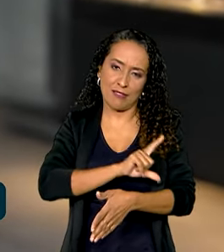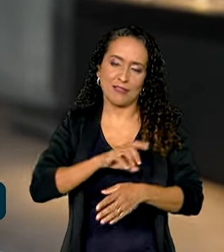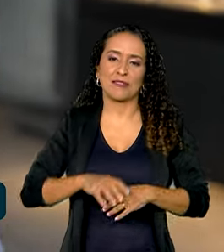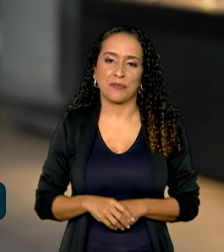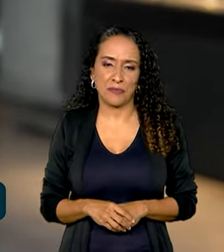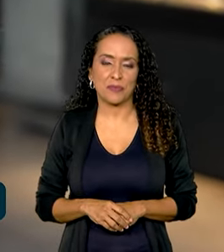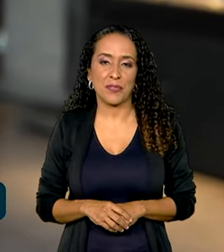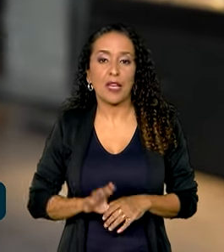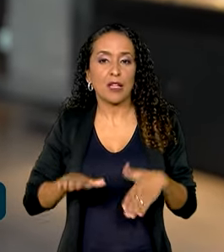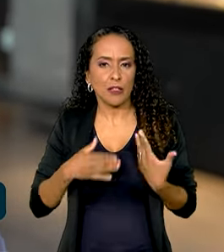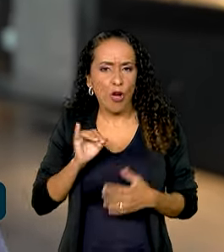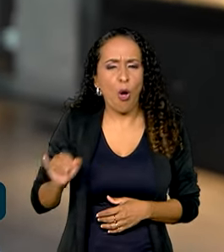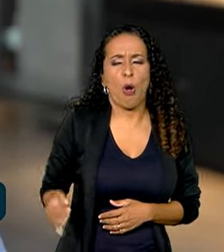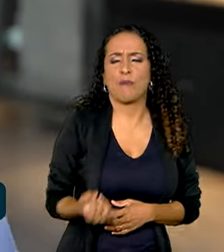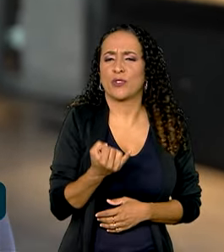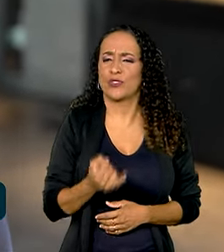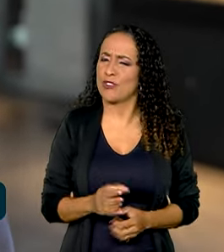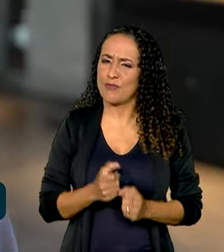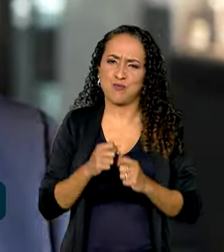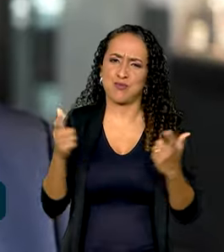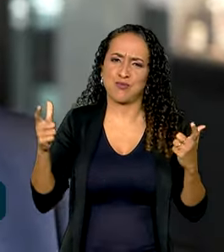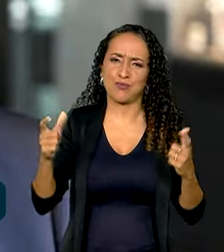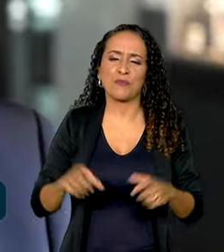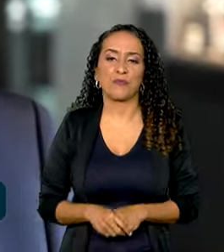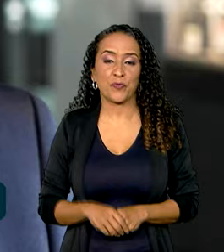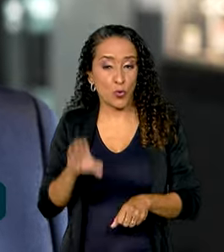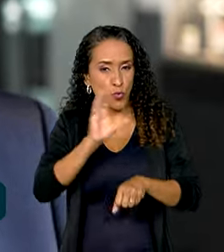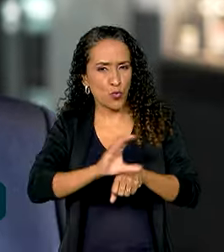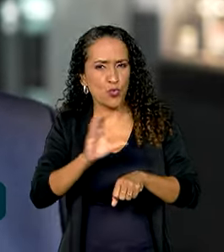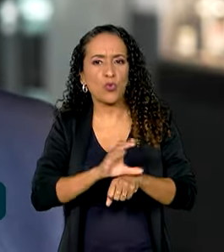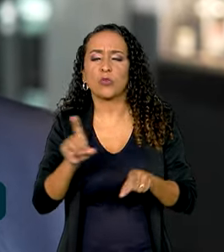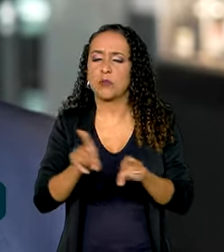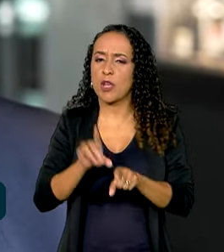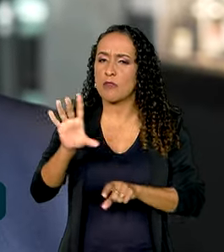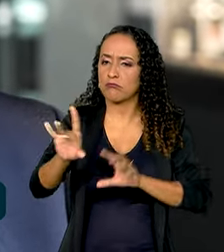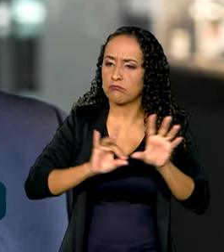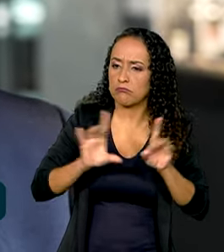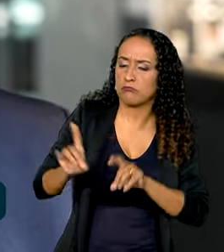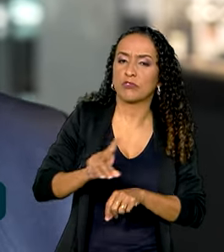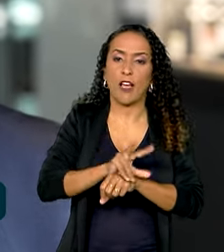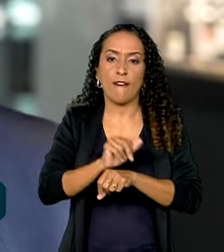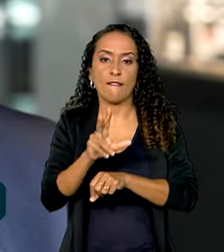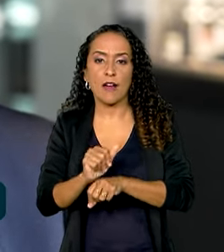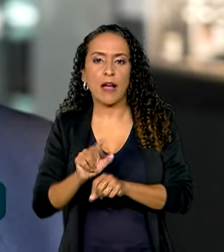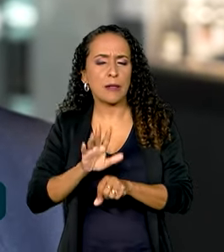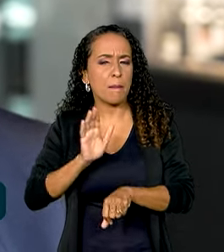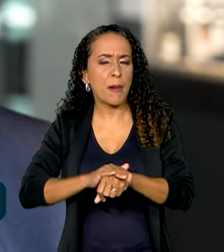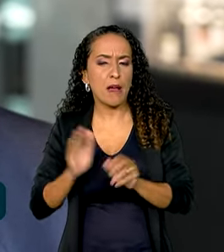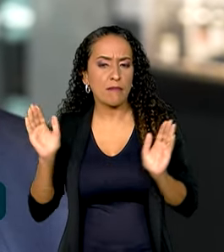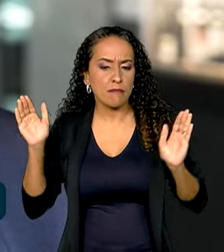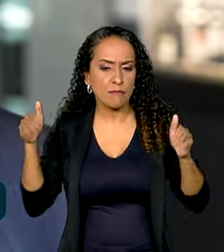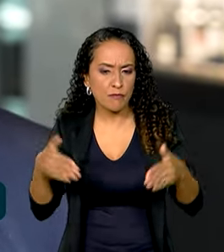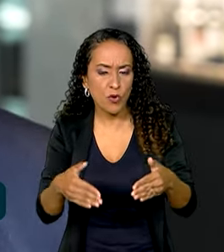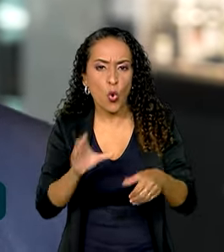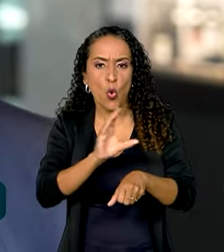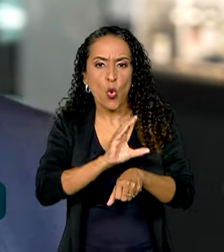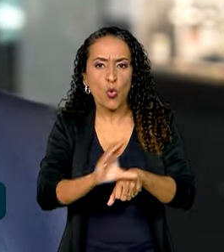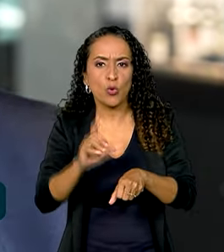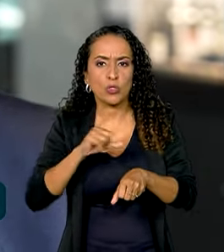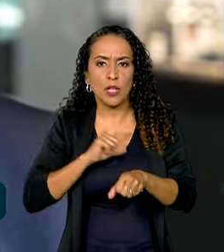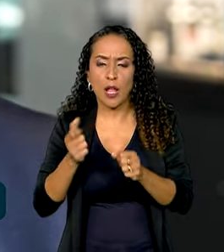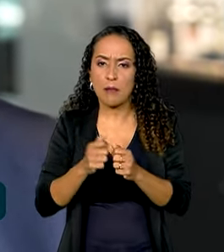agora. Então, as oportunidades são muito maiores. Os cursos são escolhidos e as vagas são mais voltadas para cursos que têm